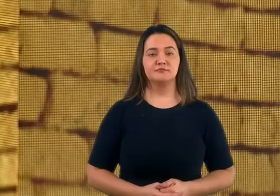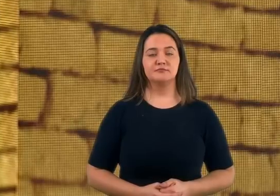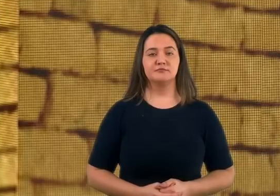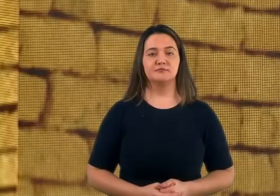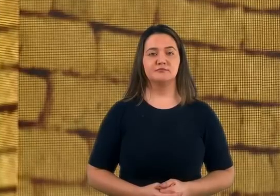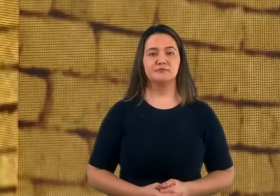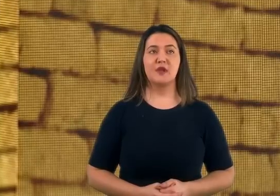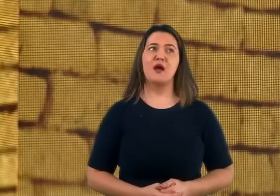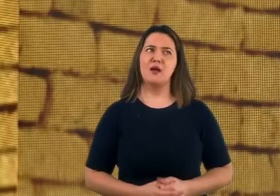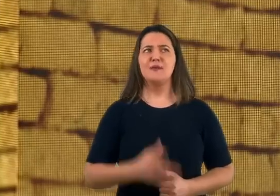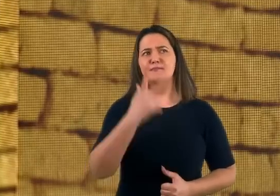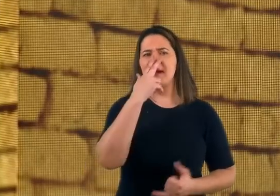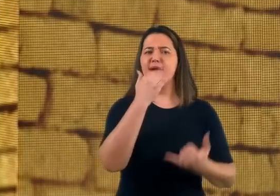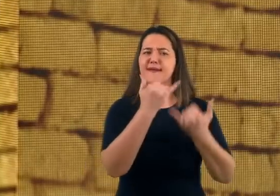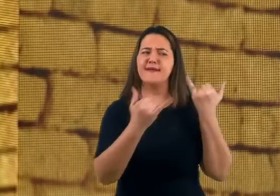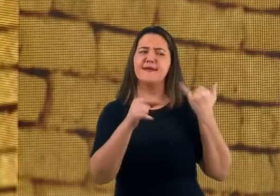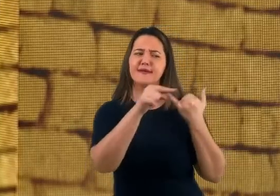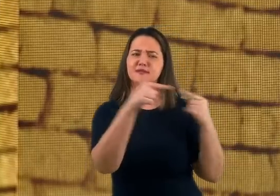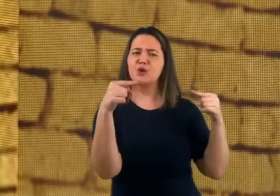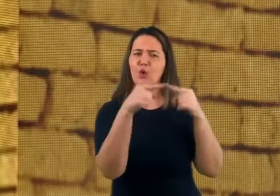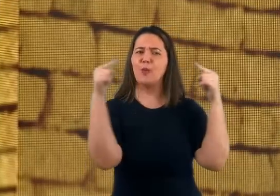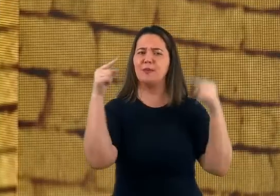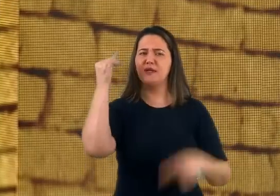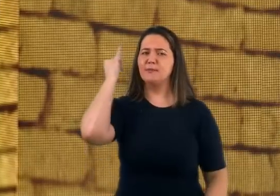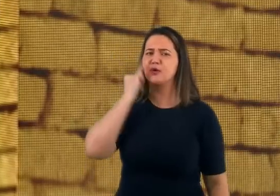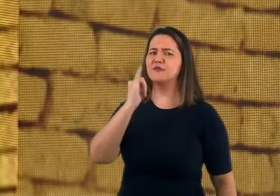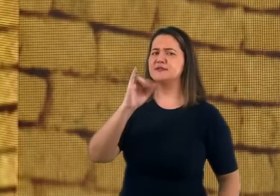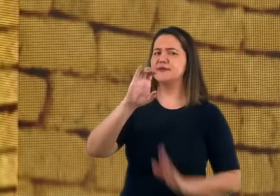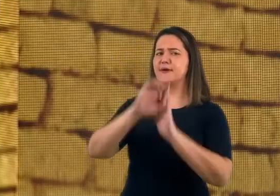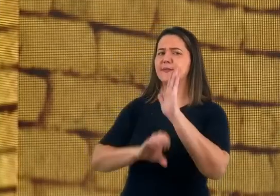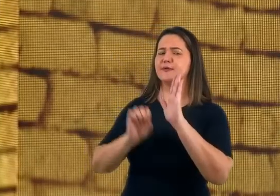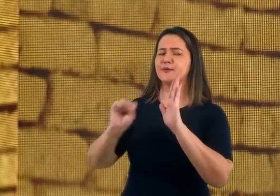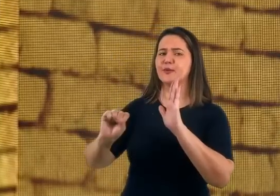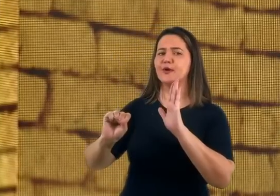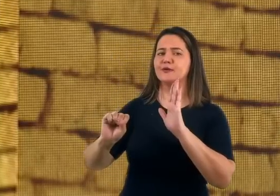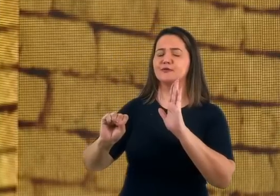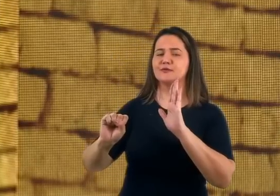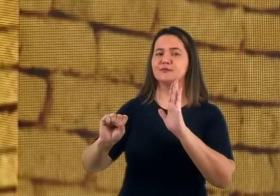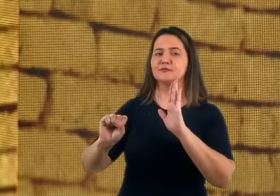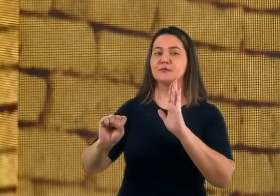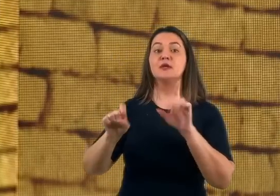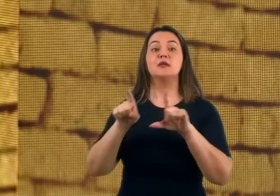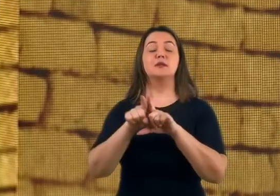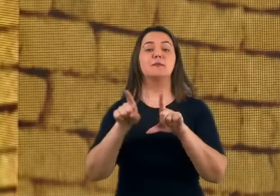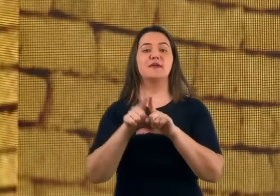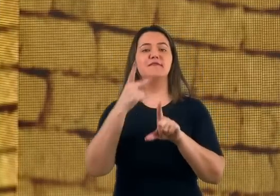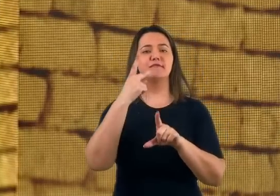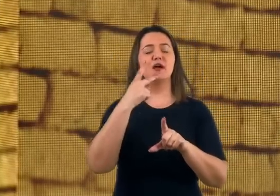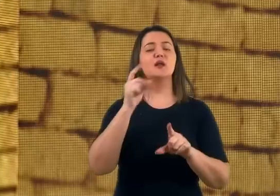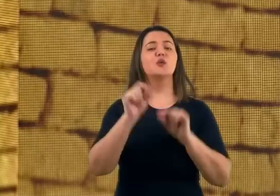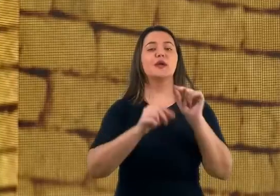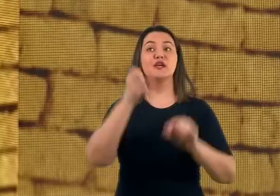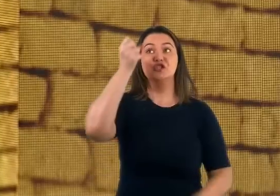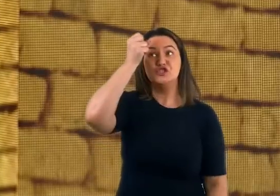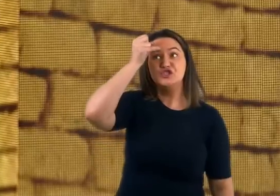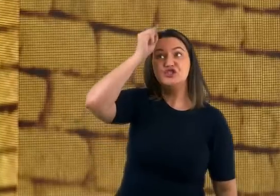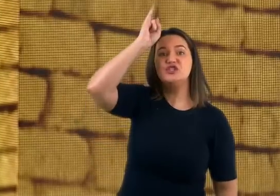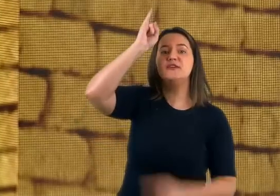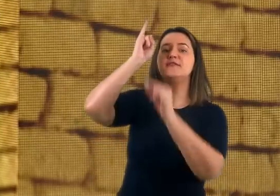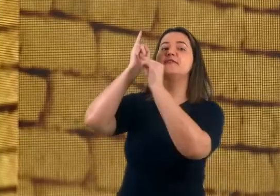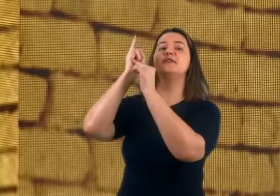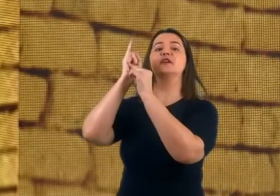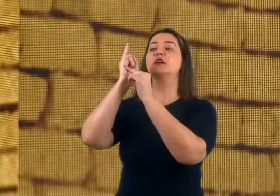Tudo isso, então, parece fazer sentido com o cumprimento de Daniel, capítulo 8, especificamente na parte que diz que